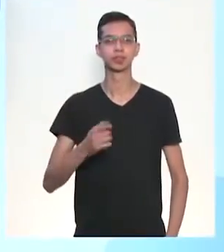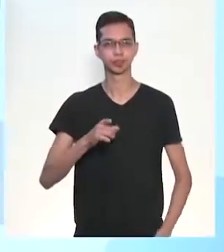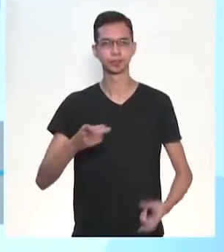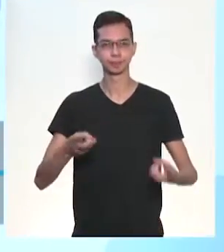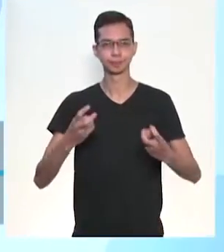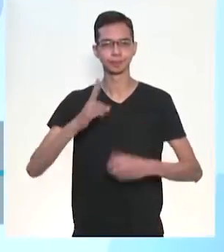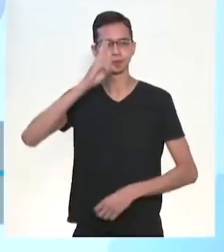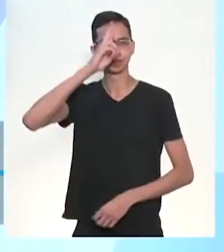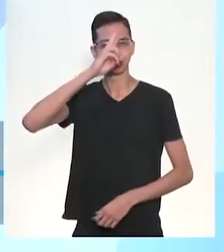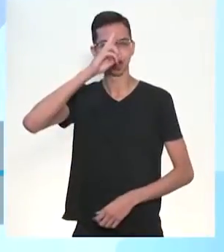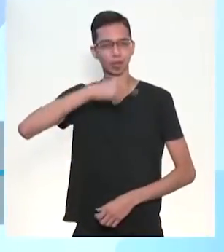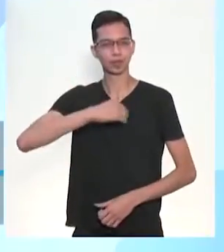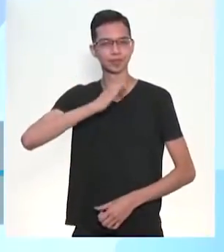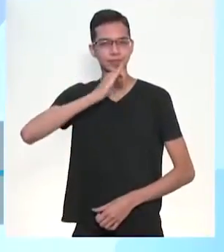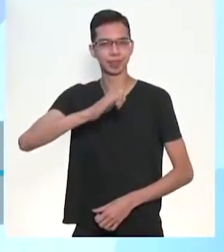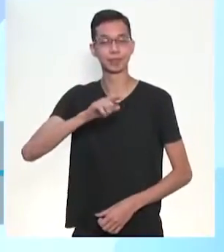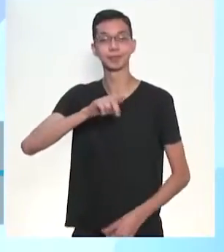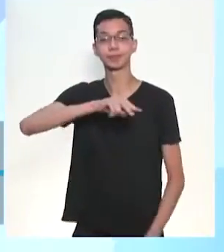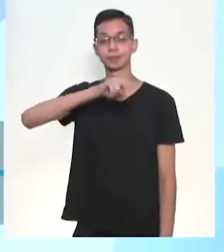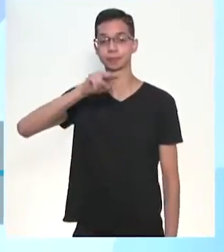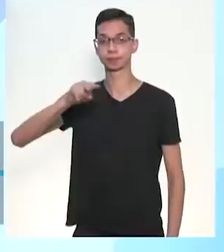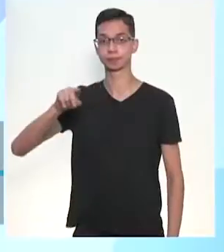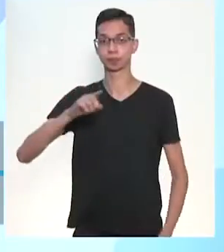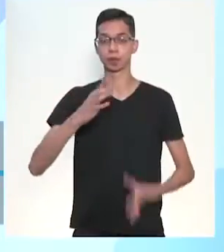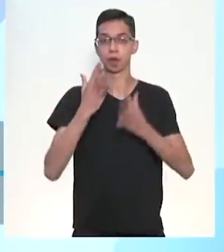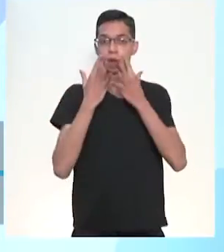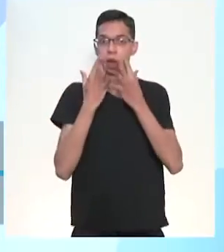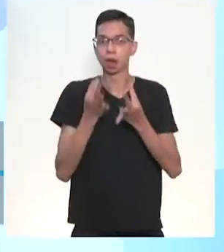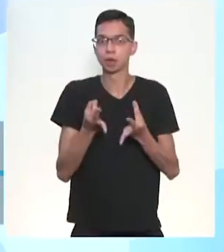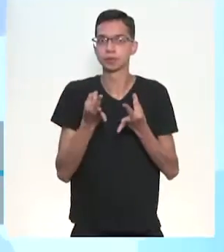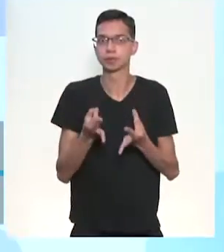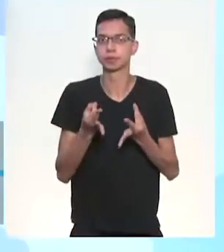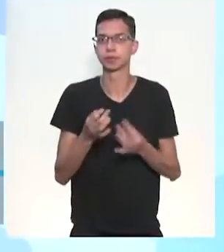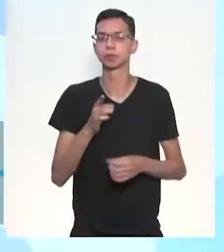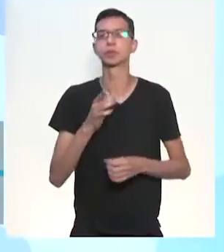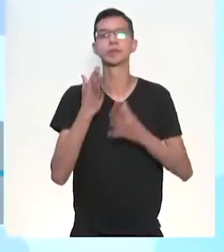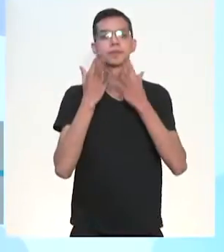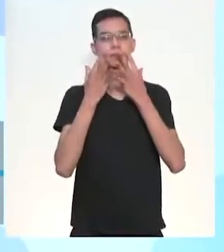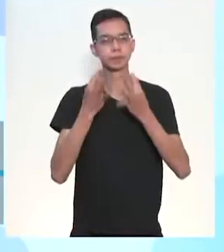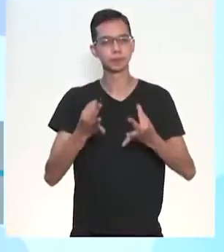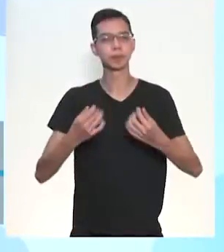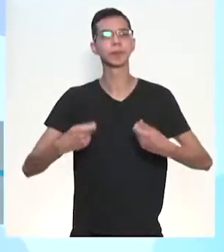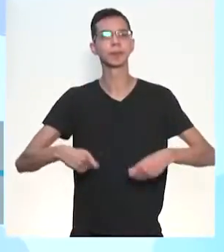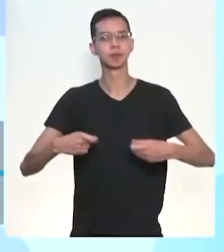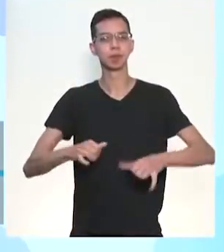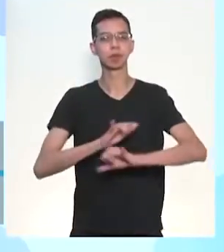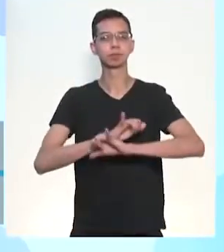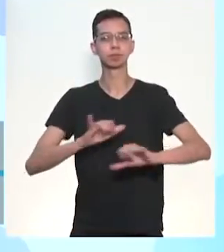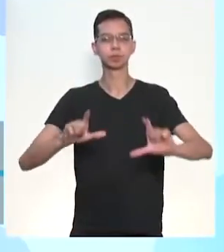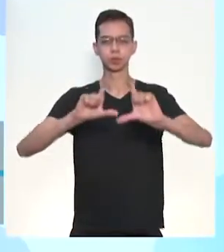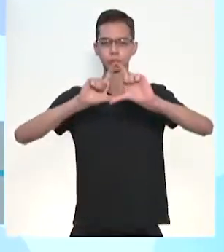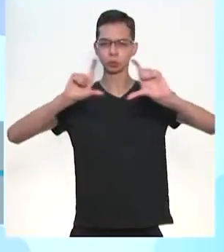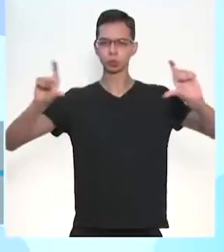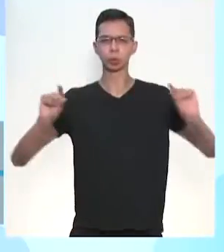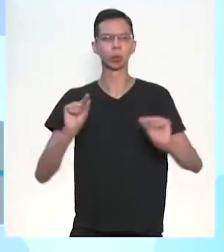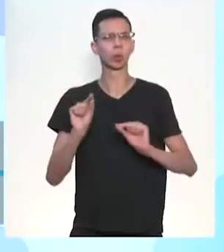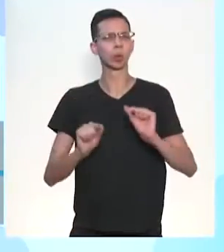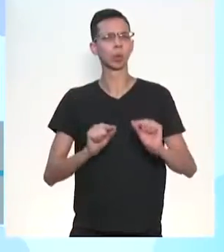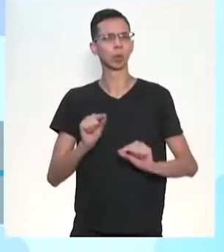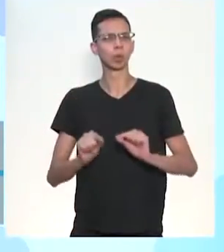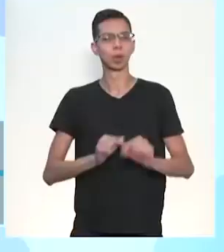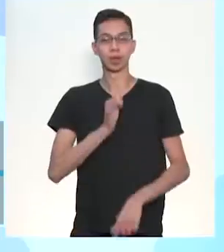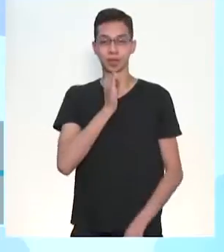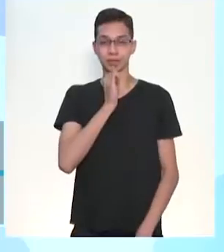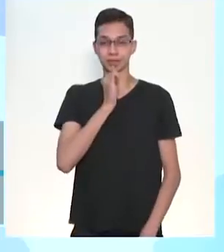história? Leitura do enunciado. Leia com bastante atenção, presta atenção que aquele enunciado que é de você, no caso aqui ele queria